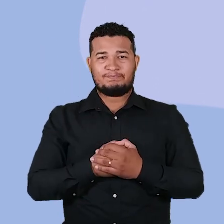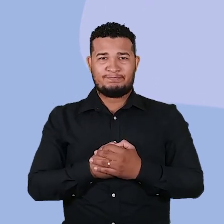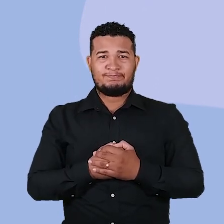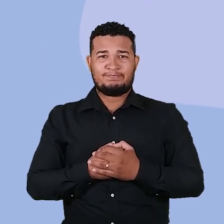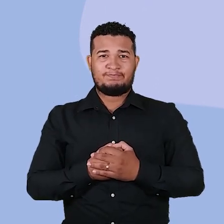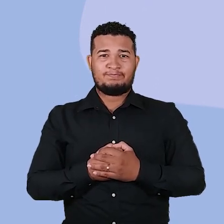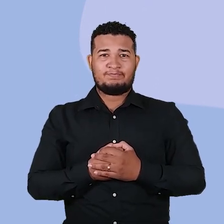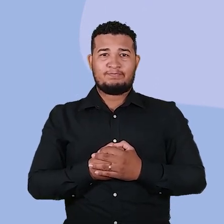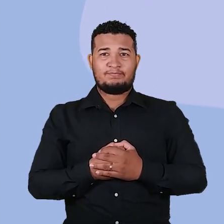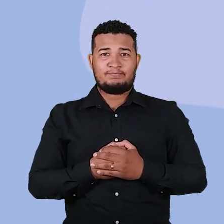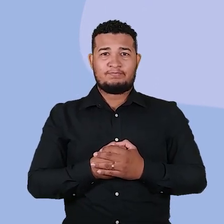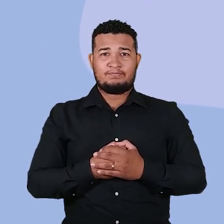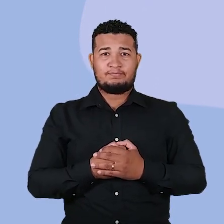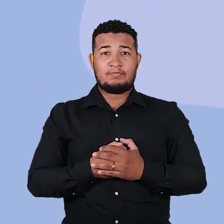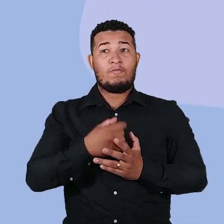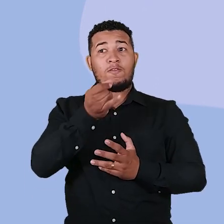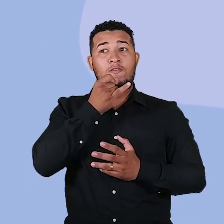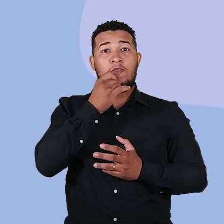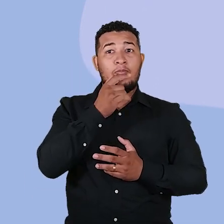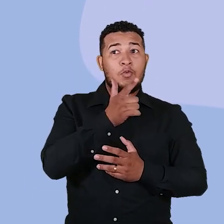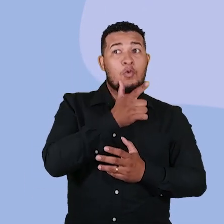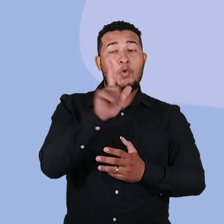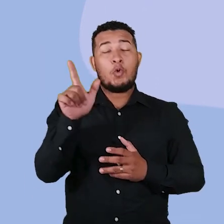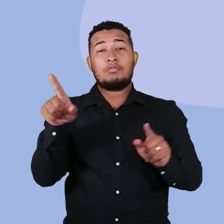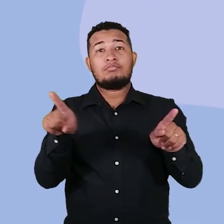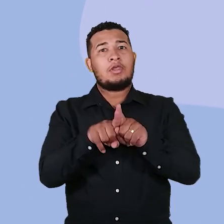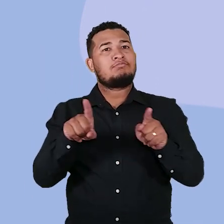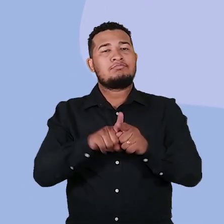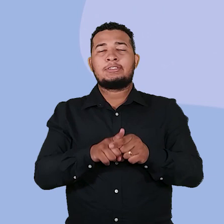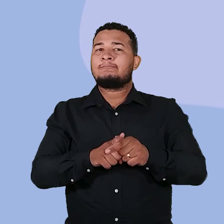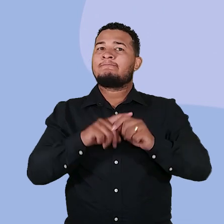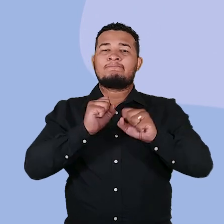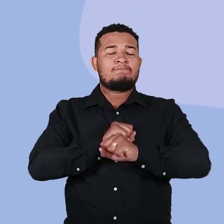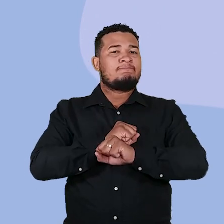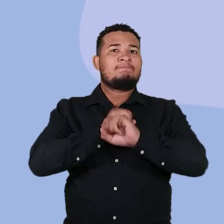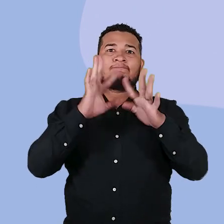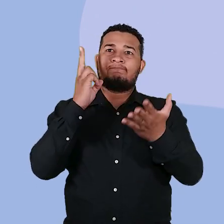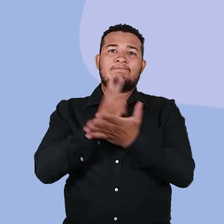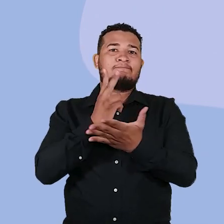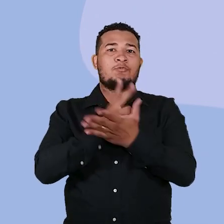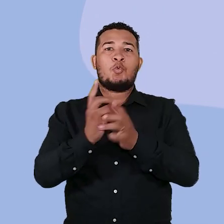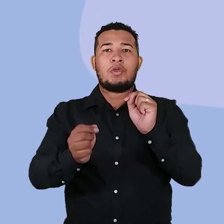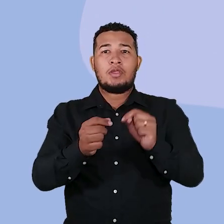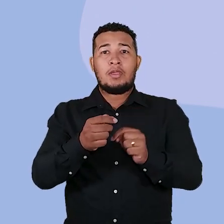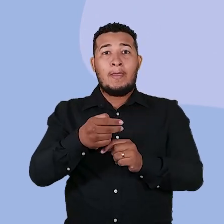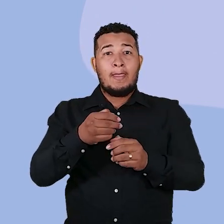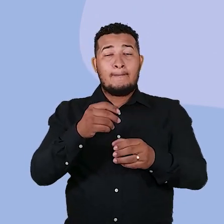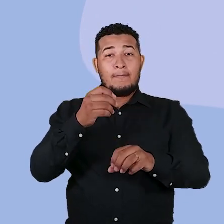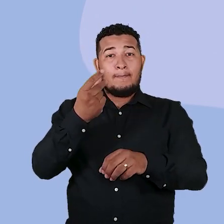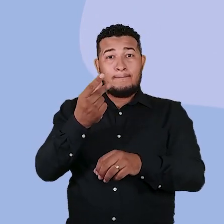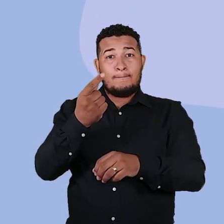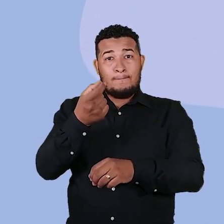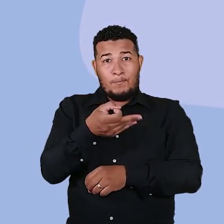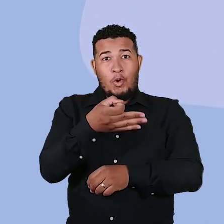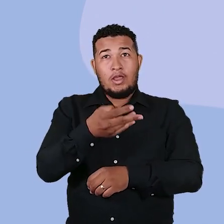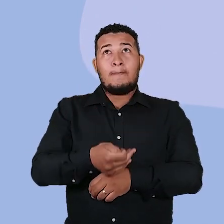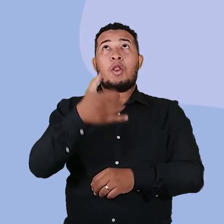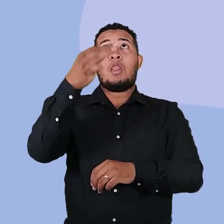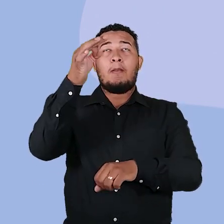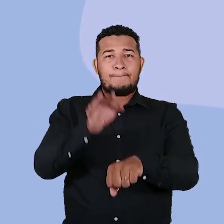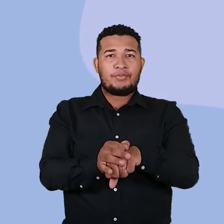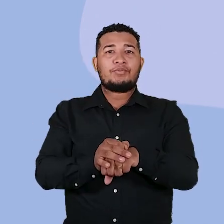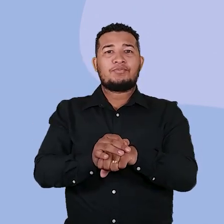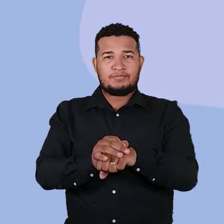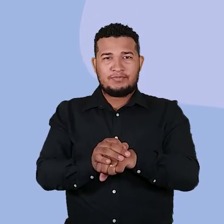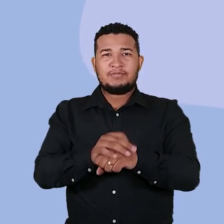16,6 por cento outro exemplo clássico a moeda olha só uma moeda